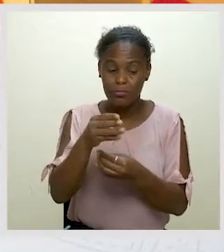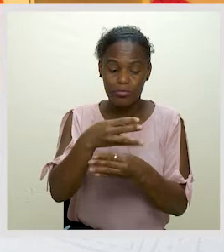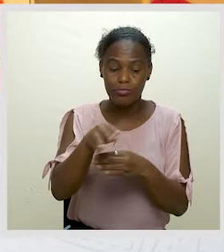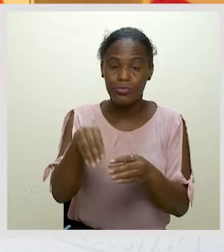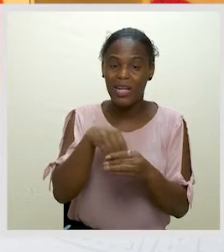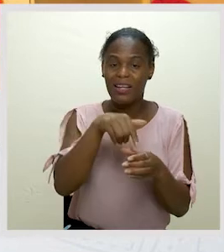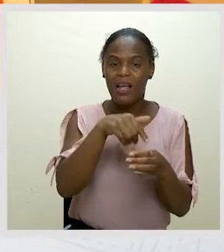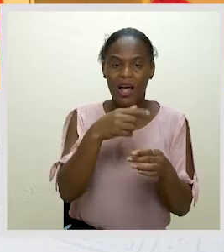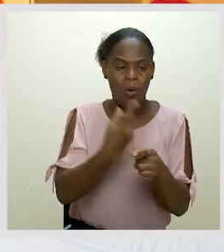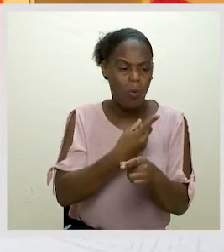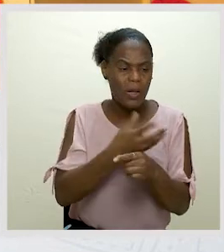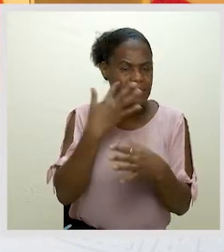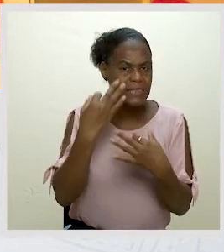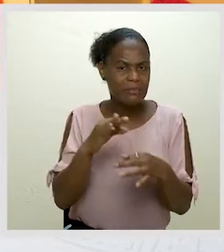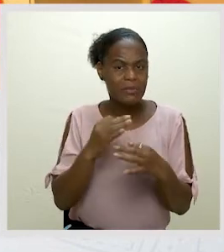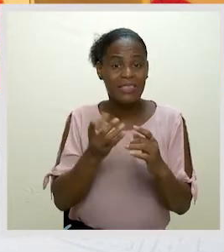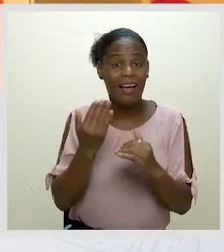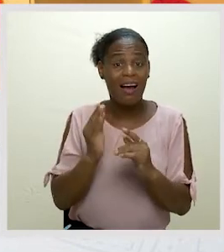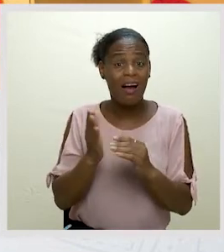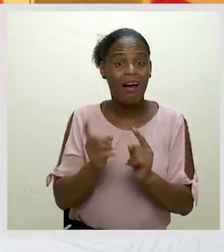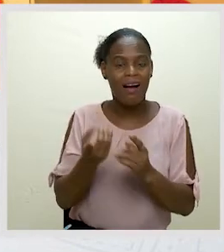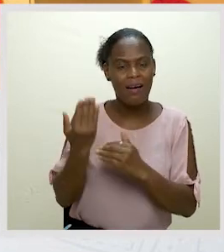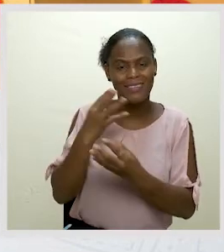seres simples que na Terra existia.